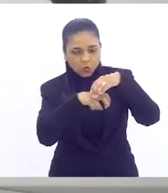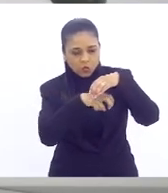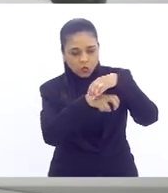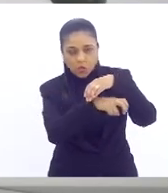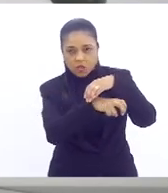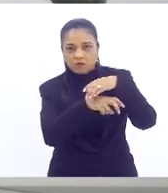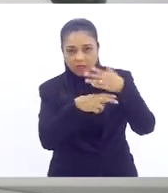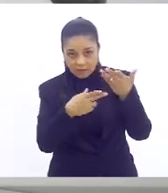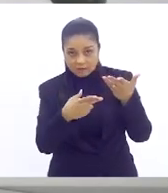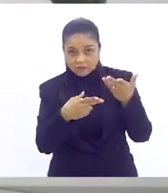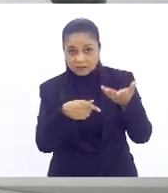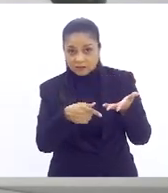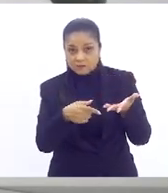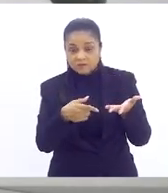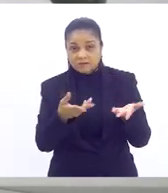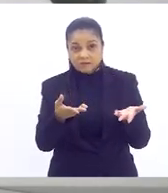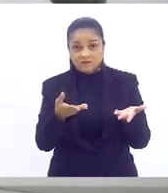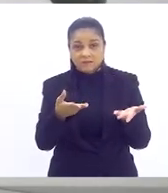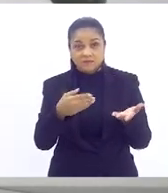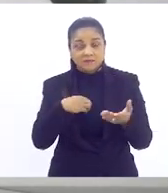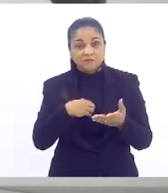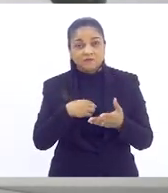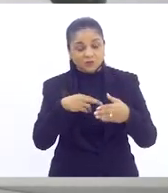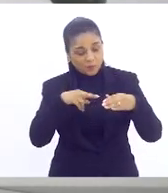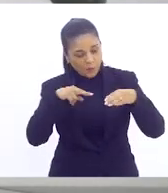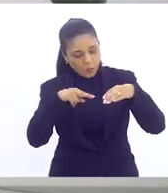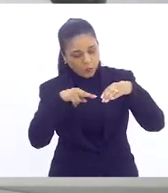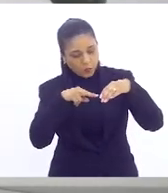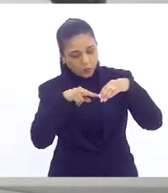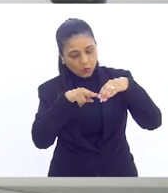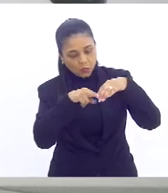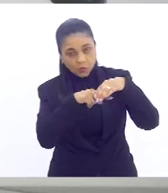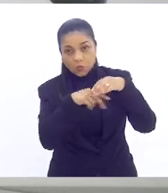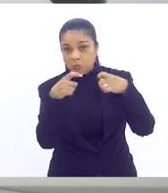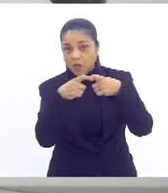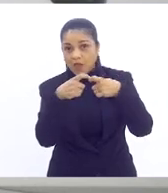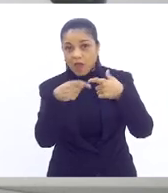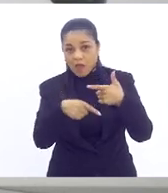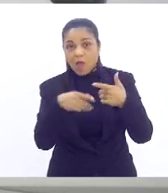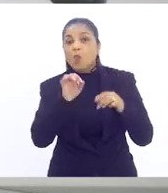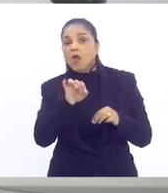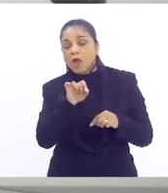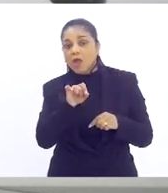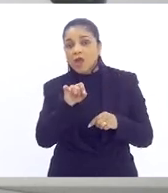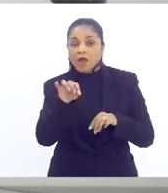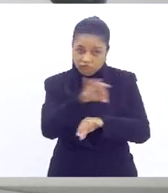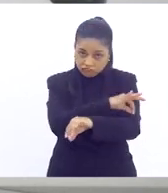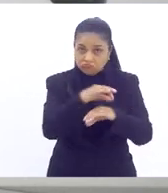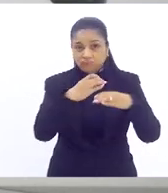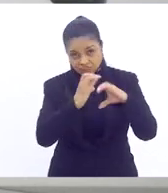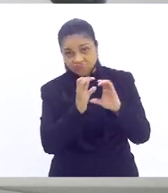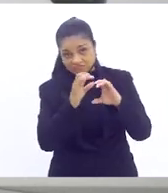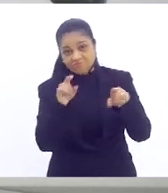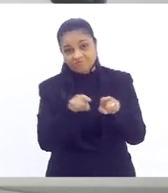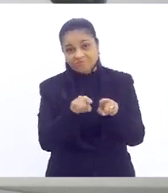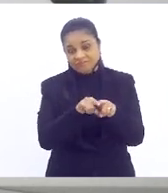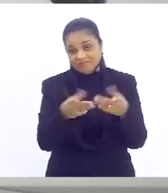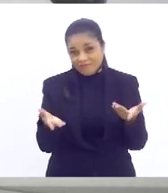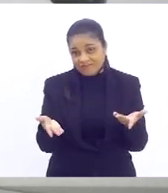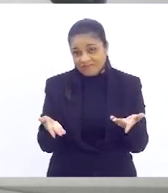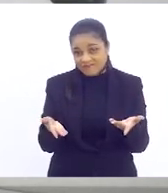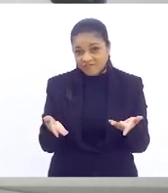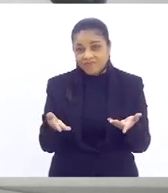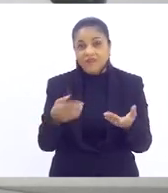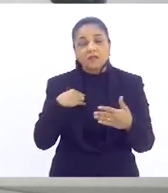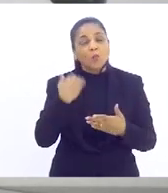entra dentro de uma máquina e as pessoas esquecem disso sabe Então é eu entendo